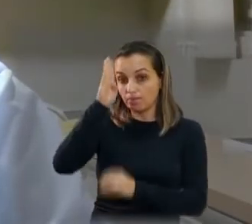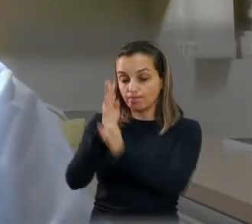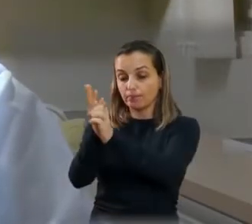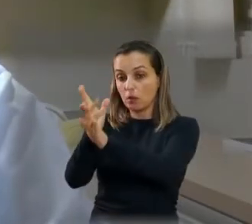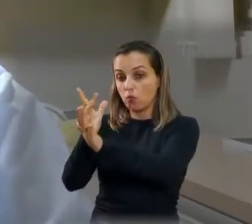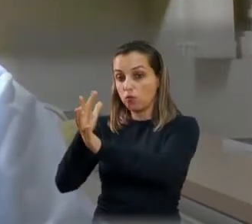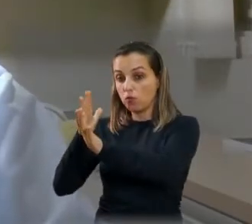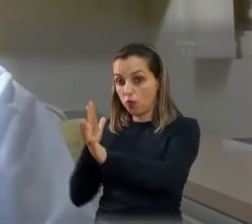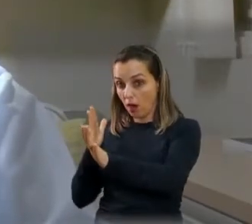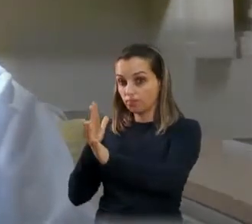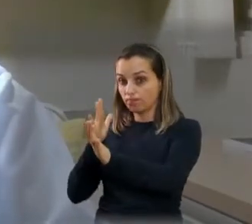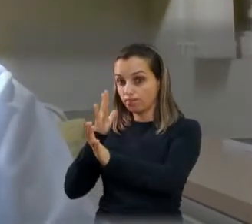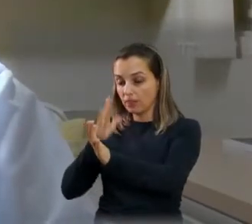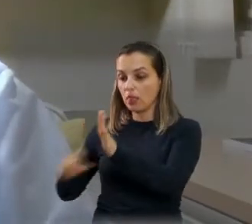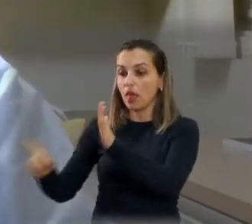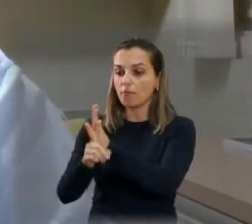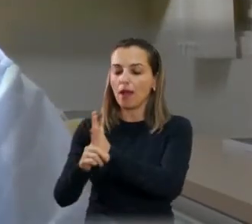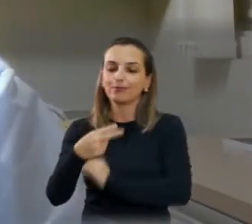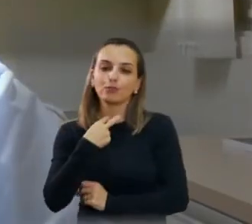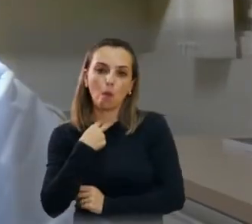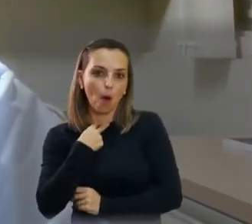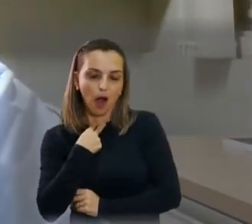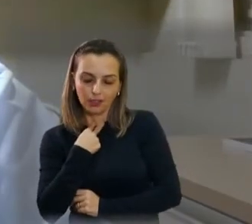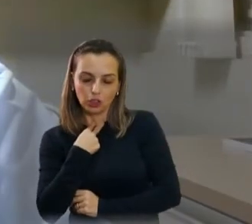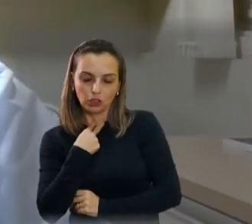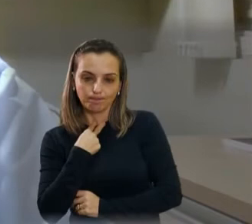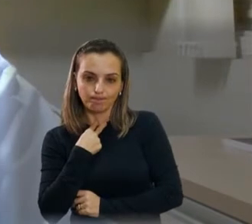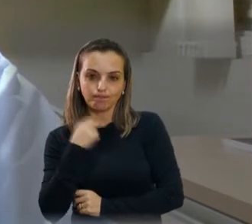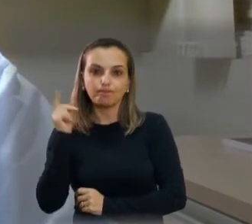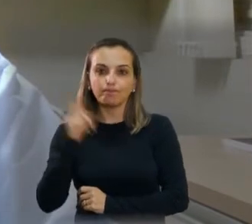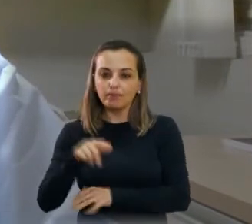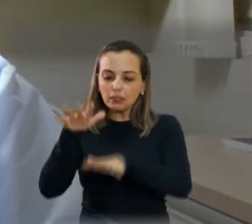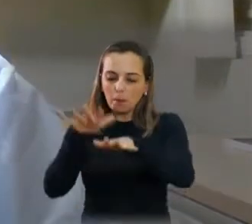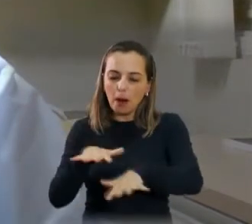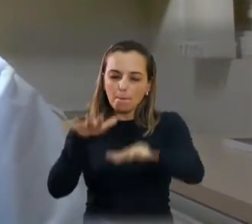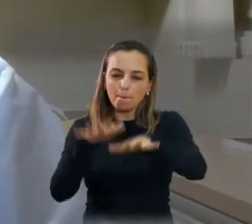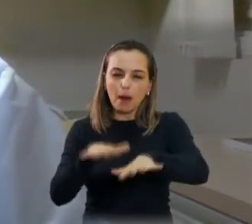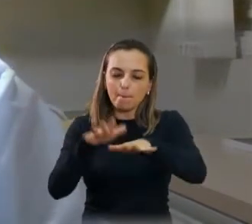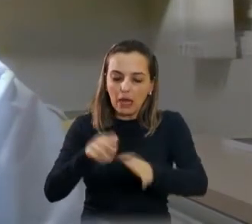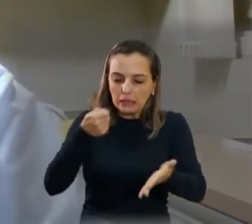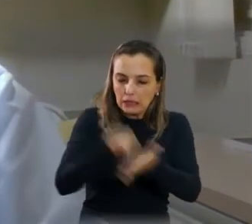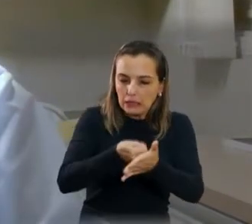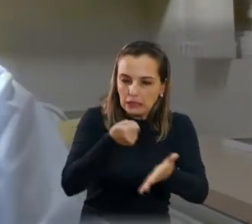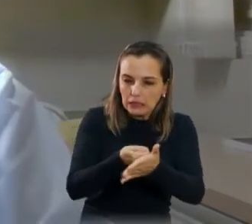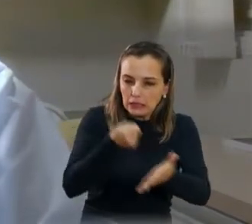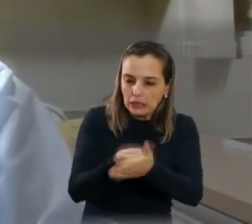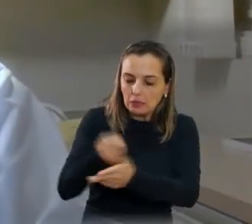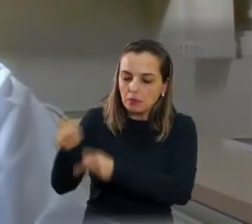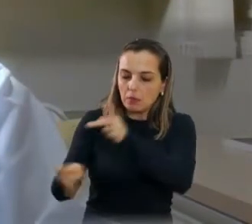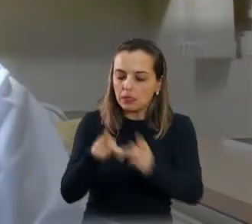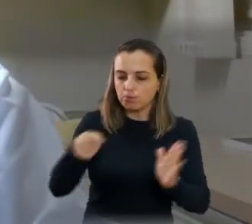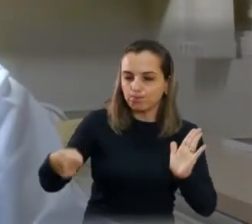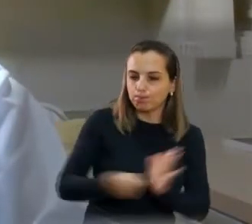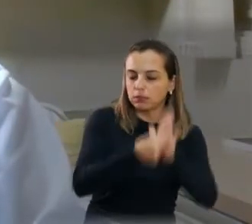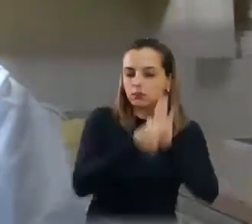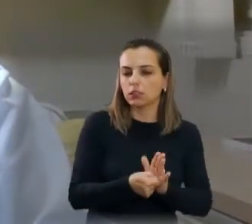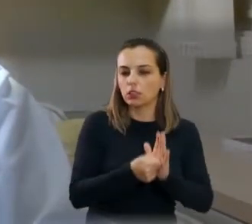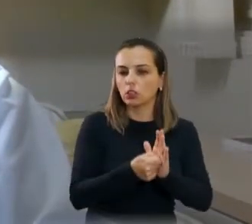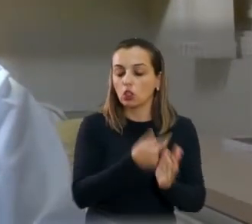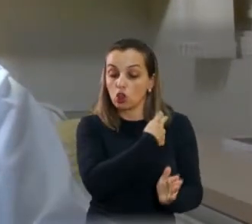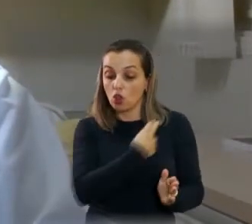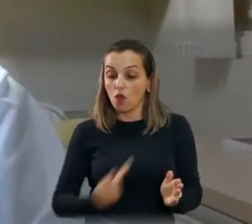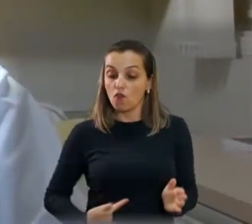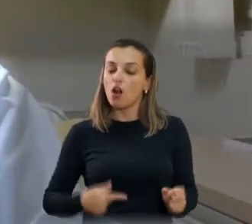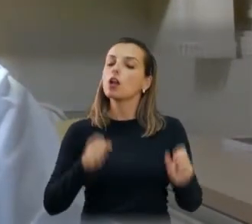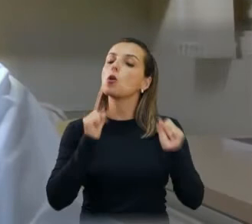sejam efetivamente cumpridas. Creio que sem uma mobilização, sem a pressão popular, muitos dos governantes